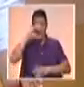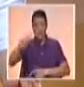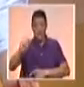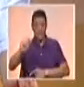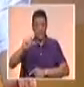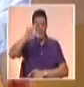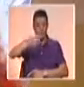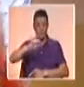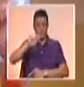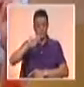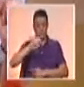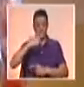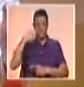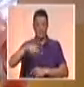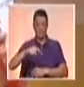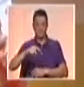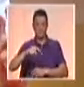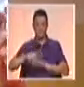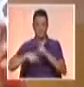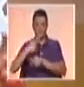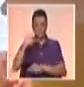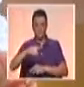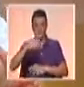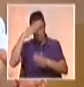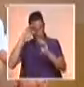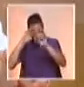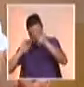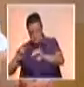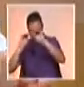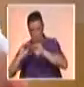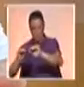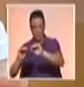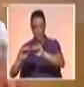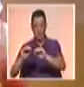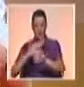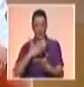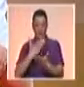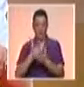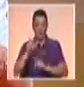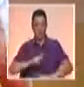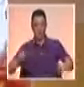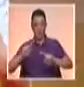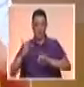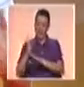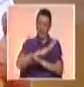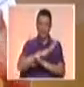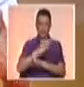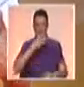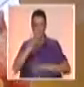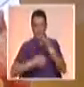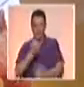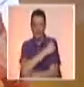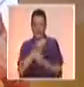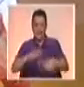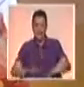disso, forçá-los, entre aspas, a ter um ensino que iria chocar com o ensino que eles estavam a ter. Estamos a falar de miúdos